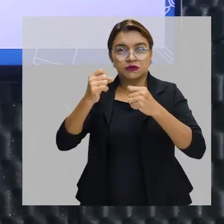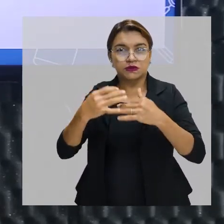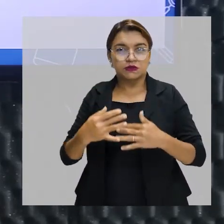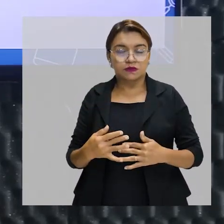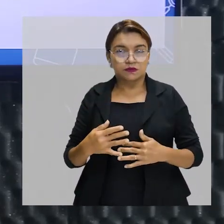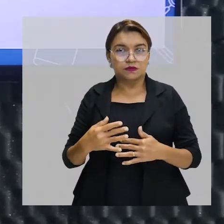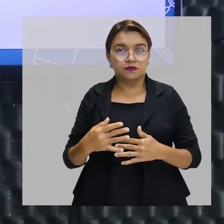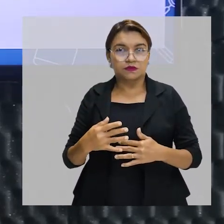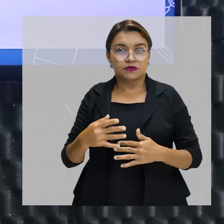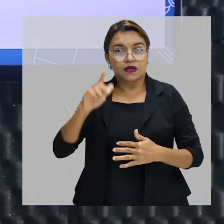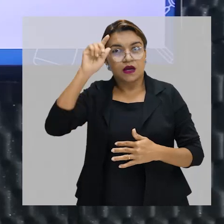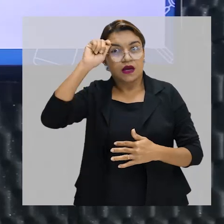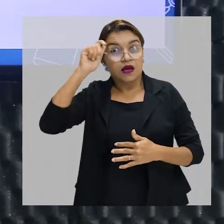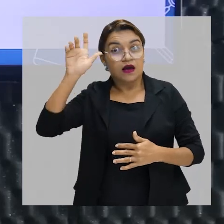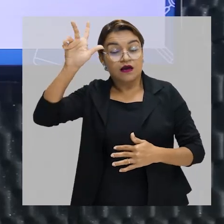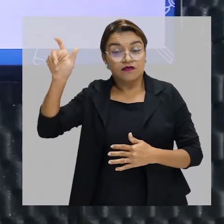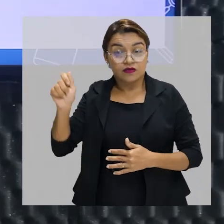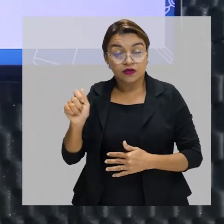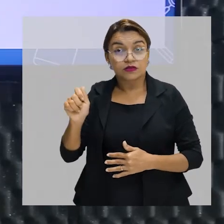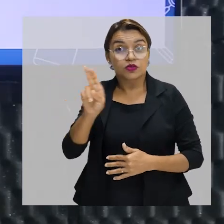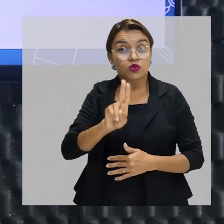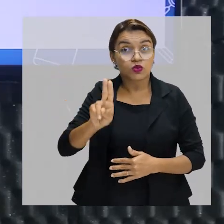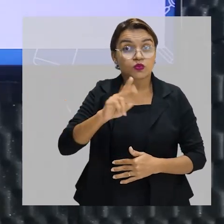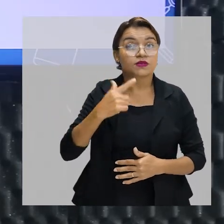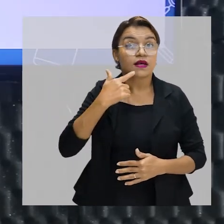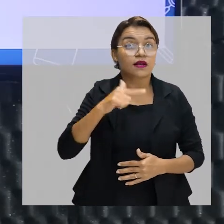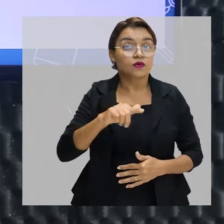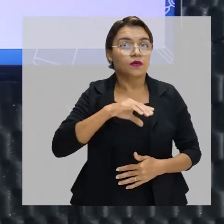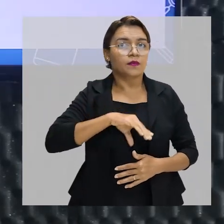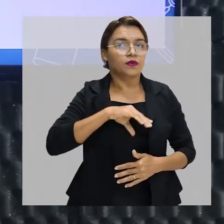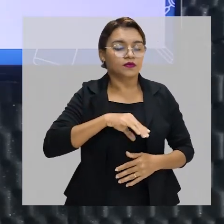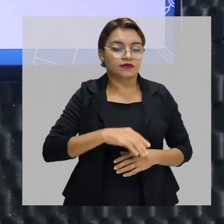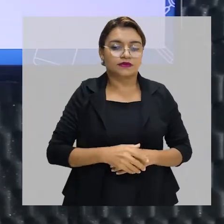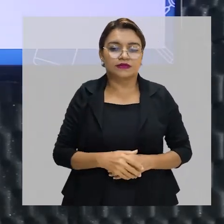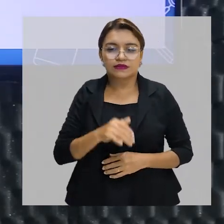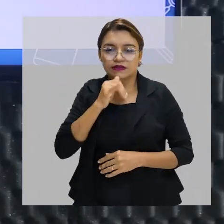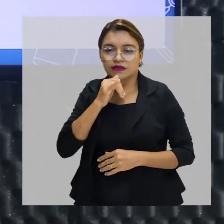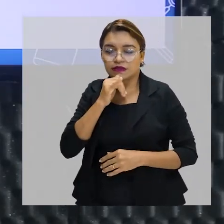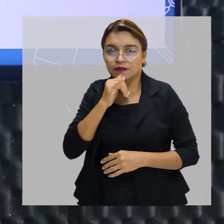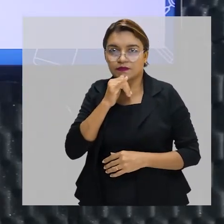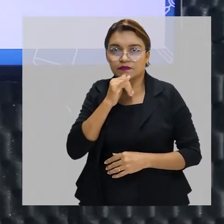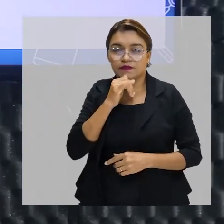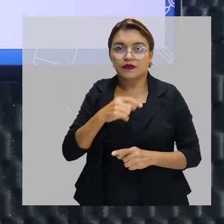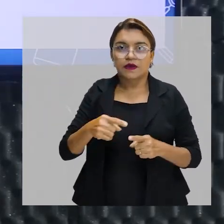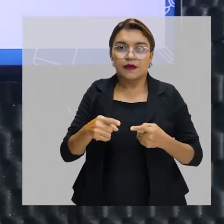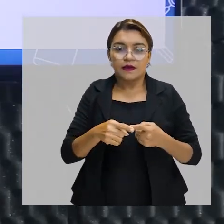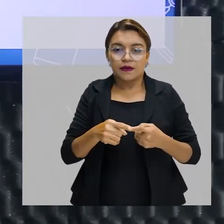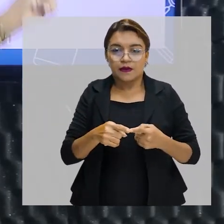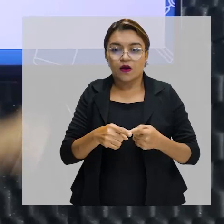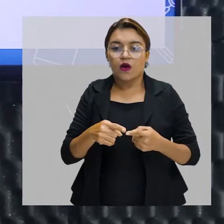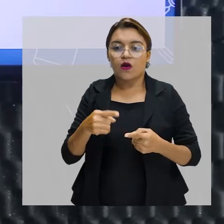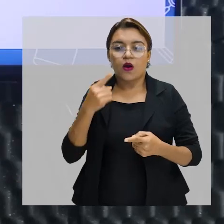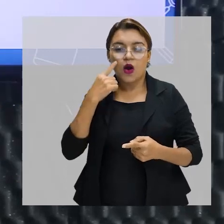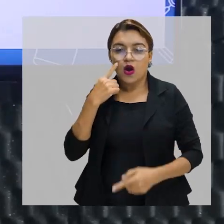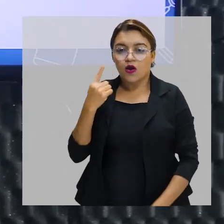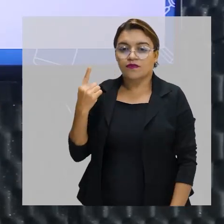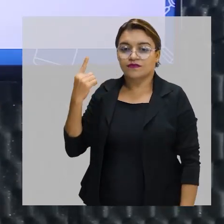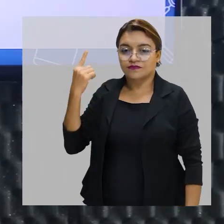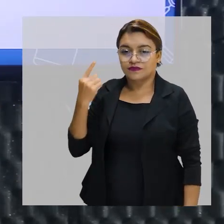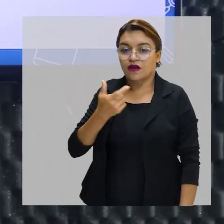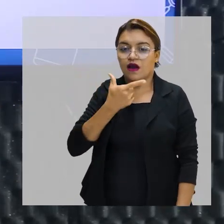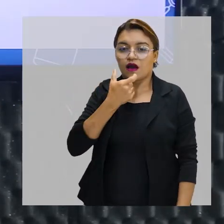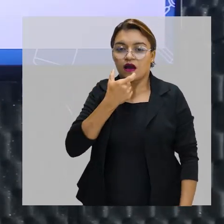africana em língua portuguesa, temos que lembrar desses países: Angola, Moçambique, Cabo